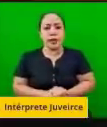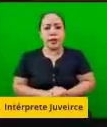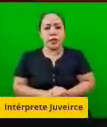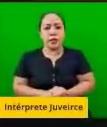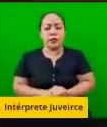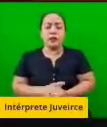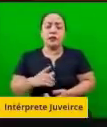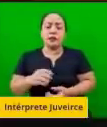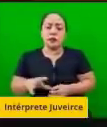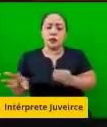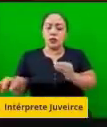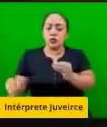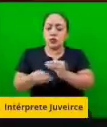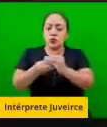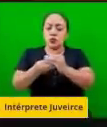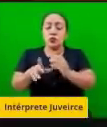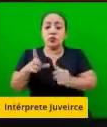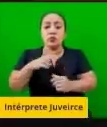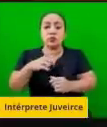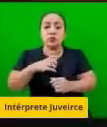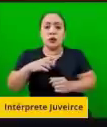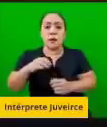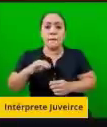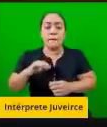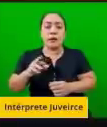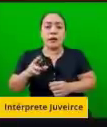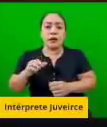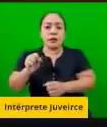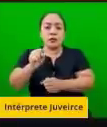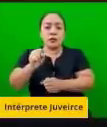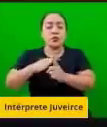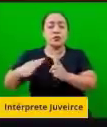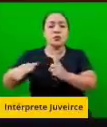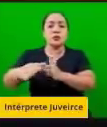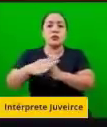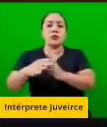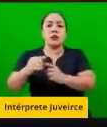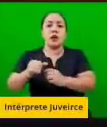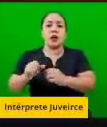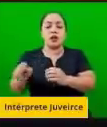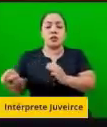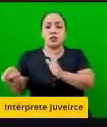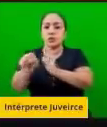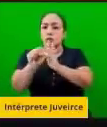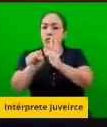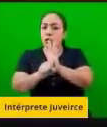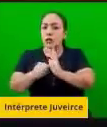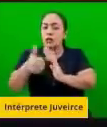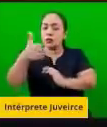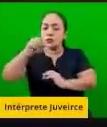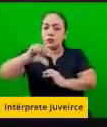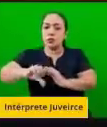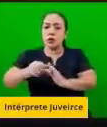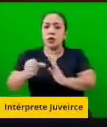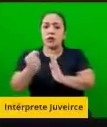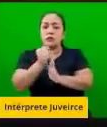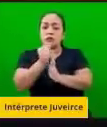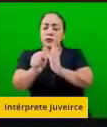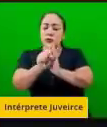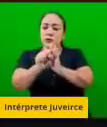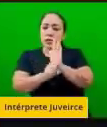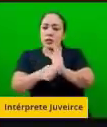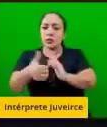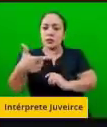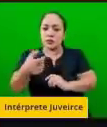momento, o pensamento que era vigente no final do século XIX e início do século XX. Podemos passar o próximo slide,